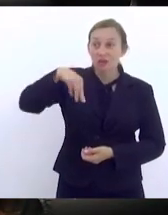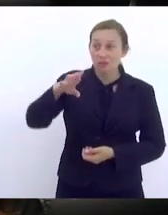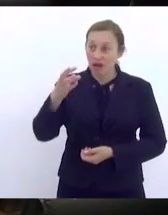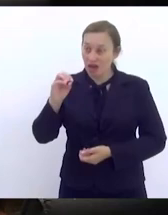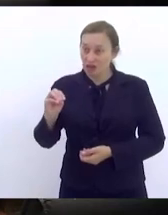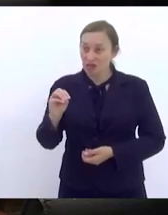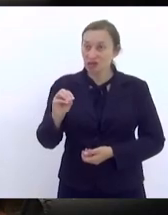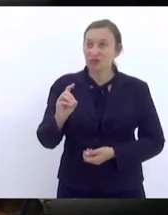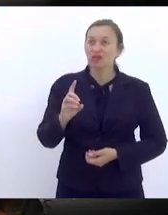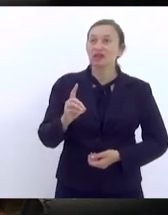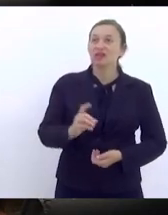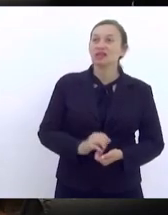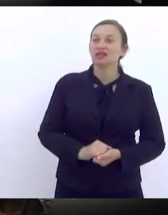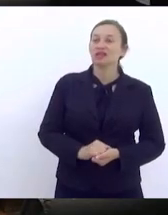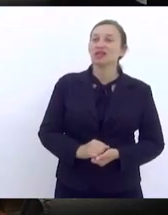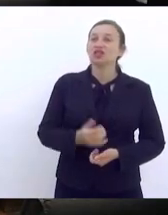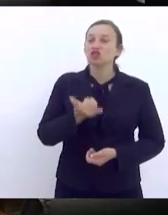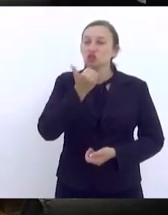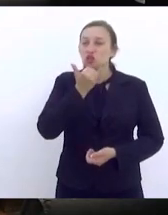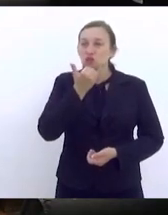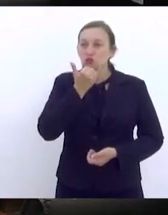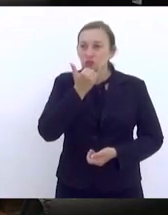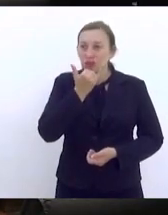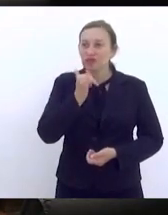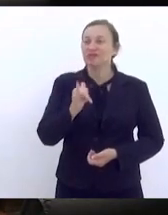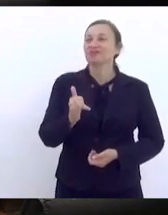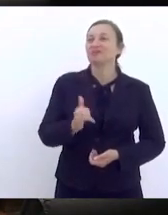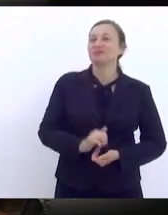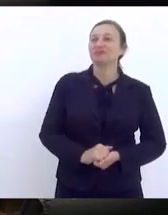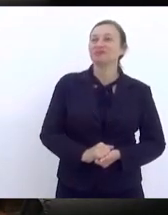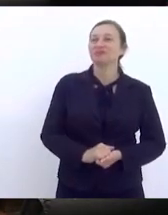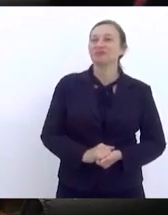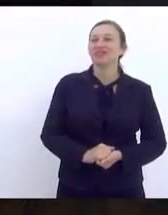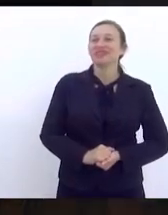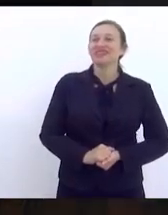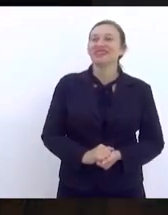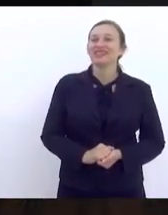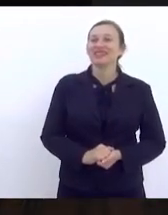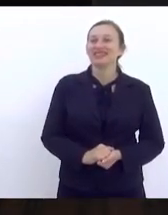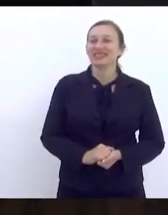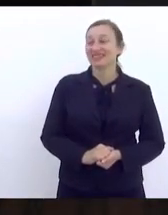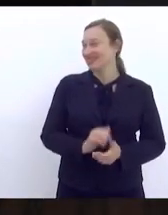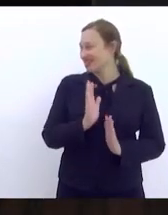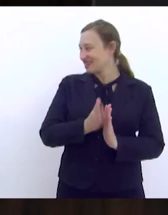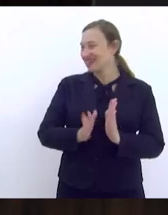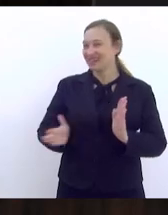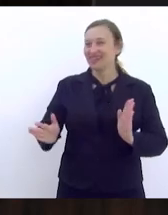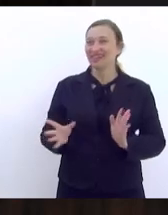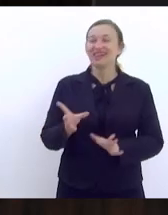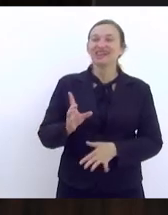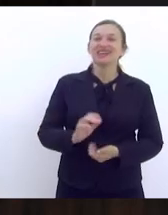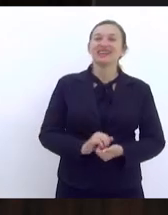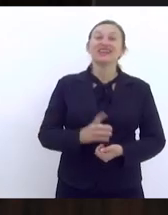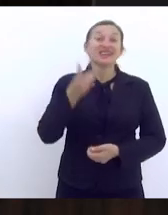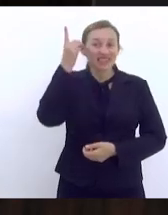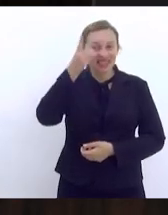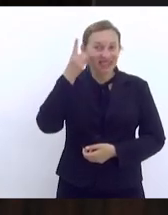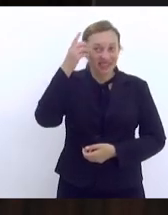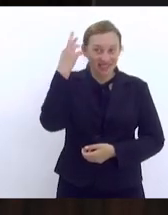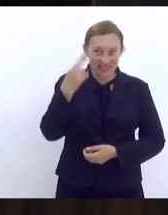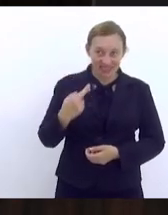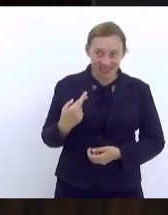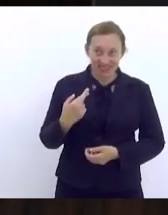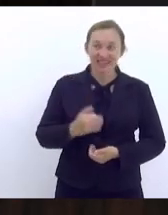Gualberto não desculpa foi o primeiro aqui desculpa Vamos pela ordem então pela ordem deputada